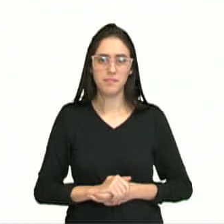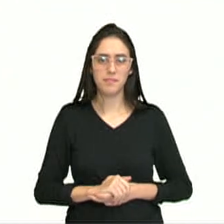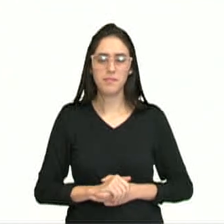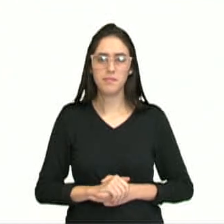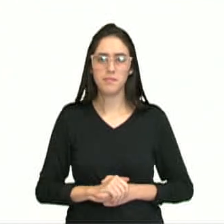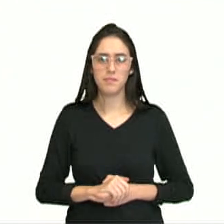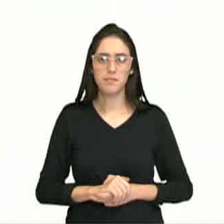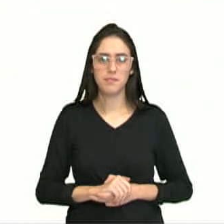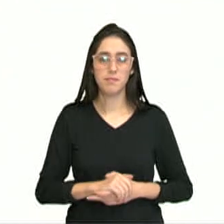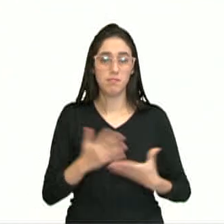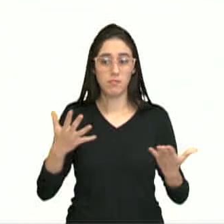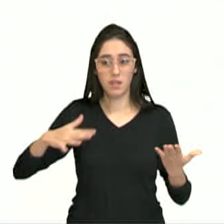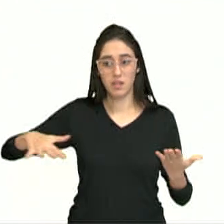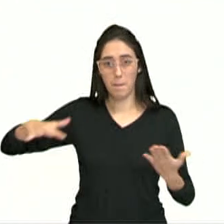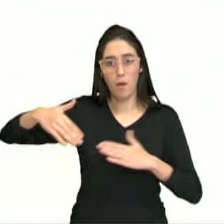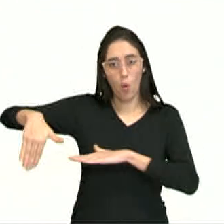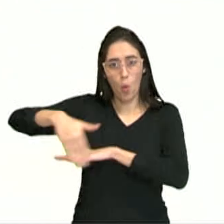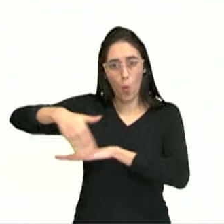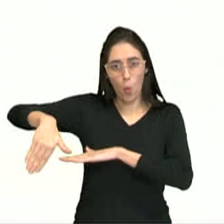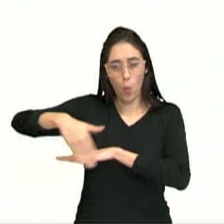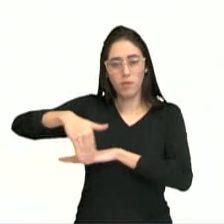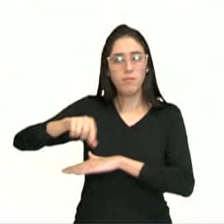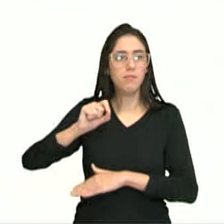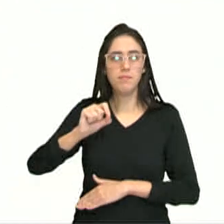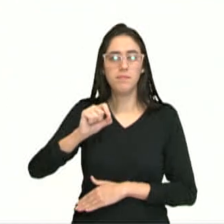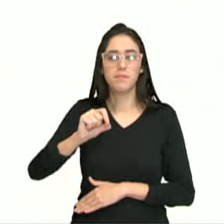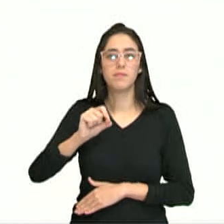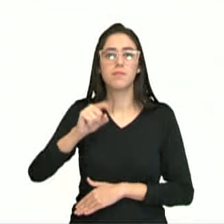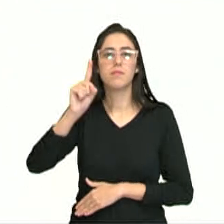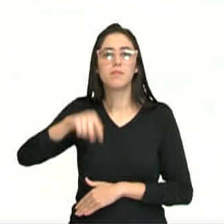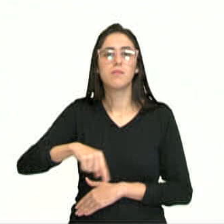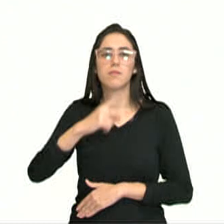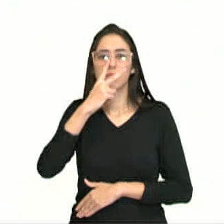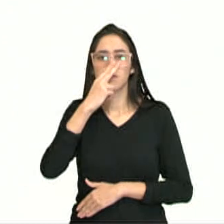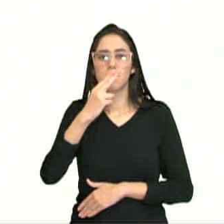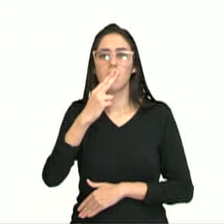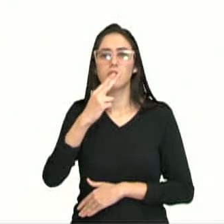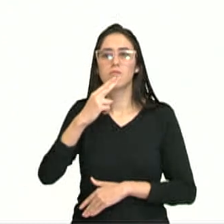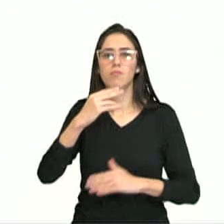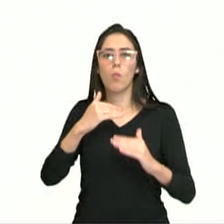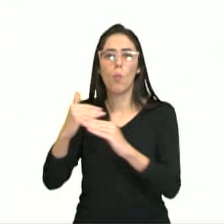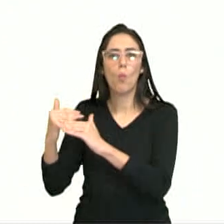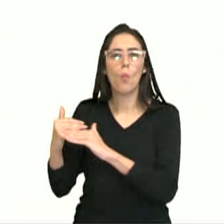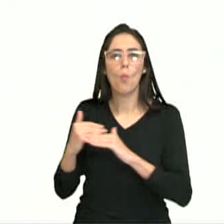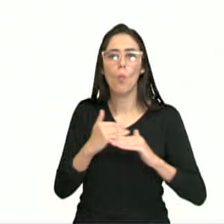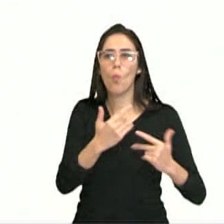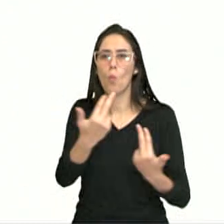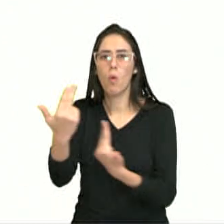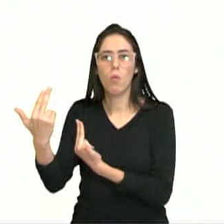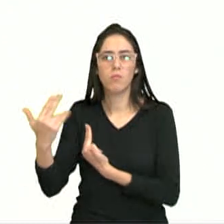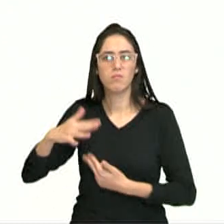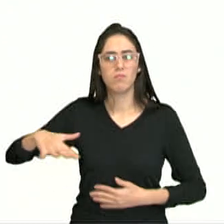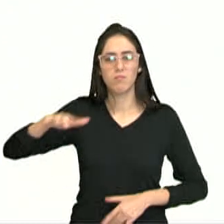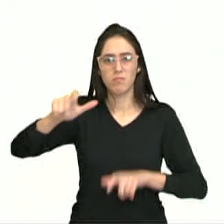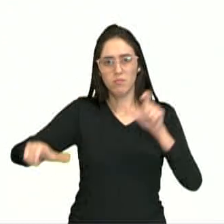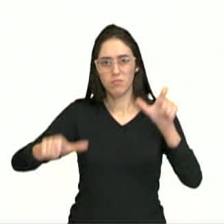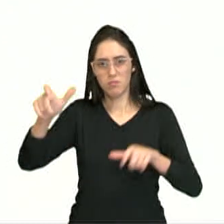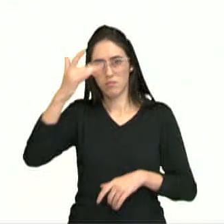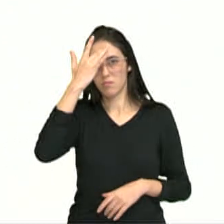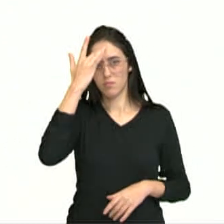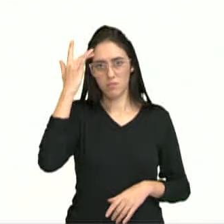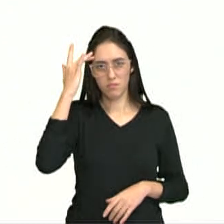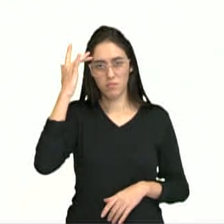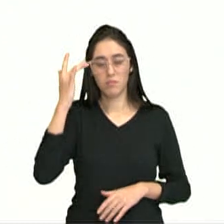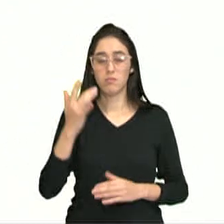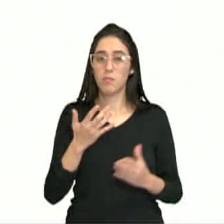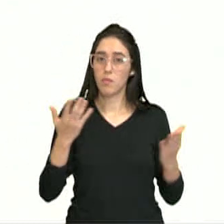Bom, o espaço da rua, então, seria um espaço de mais individualidade e igualdade entre os indivíduos. Ou seja,